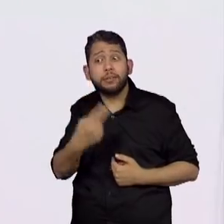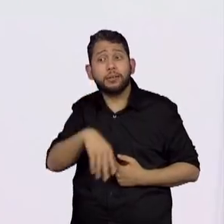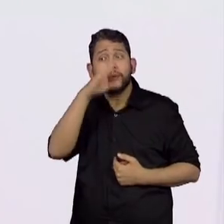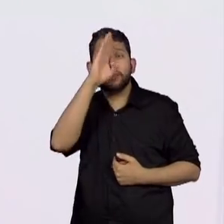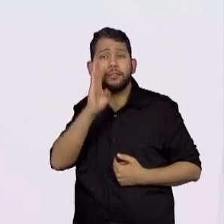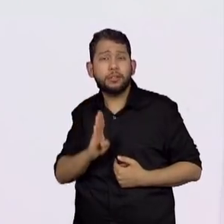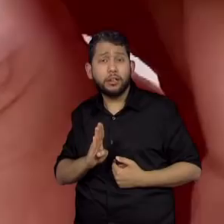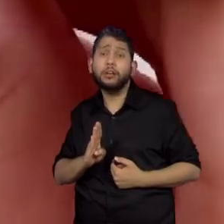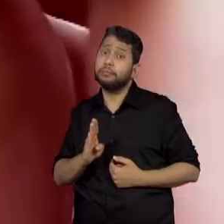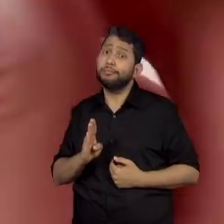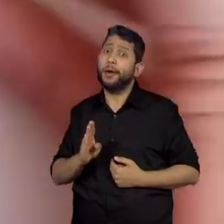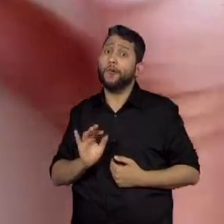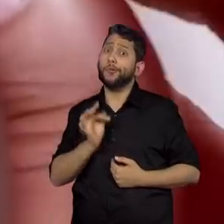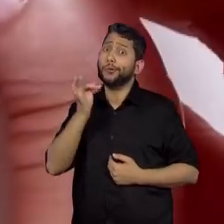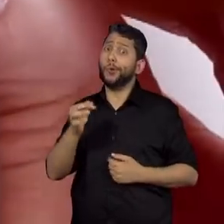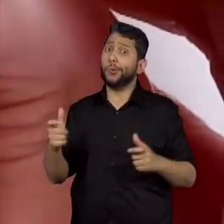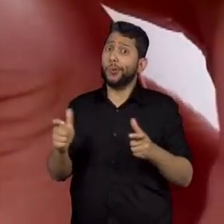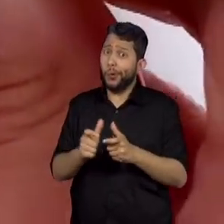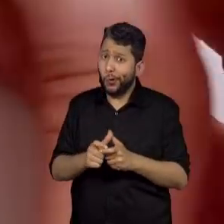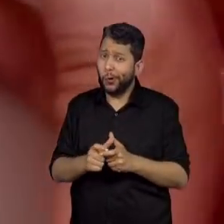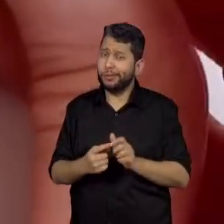extinção.